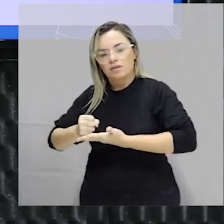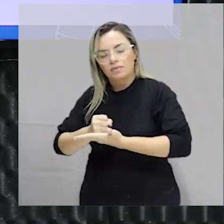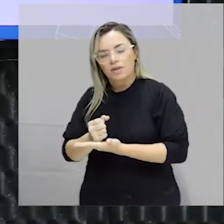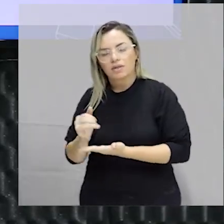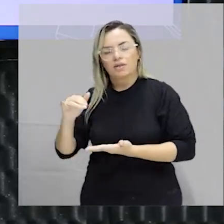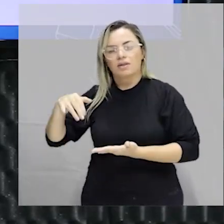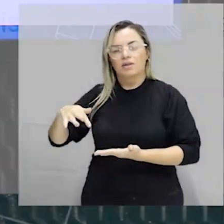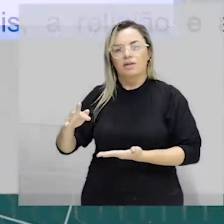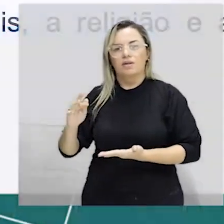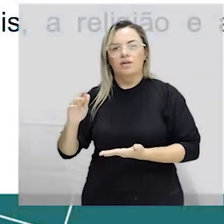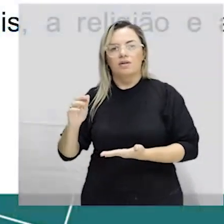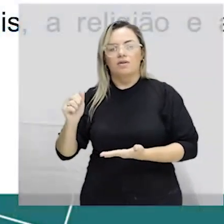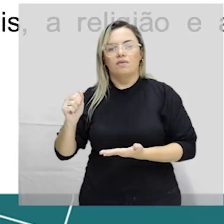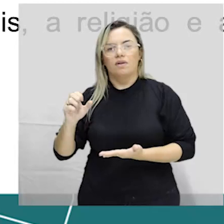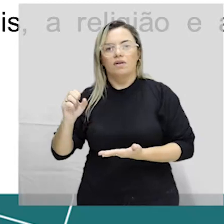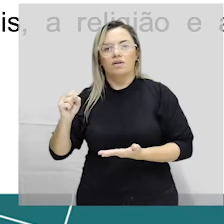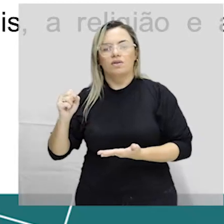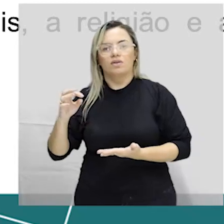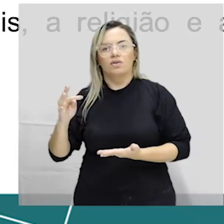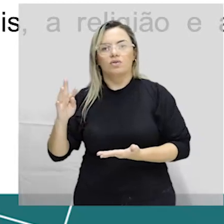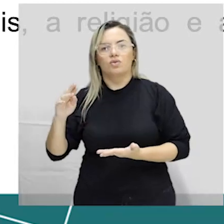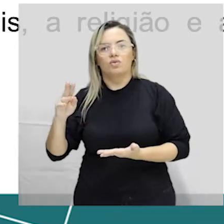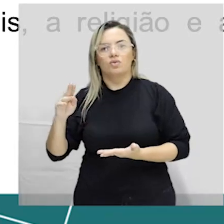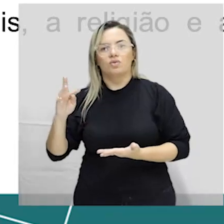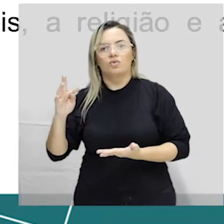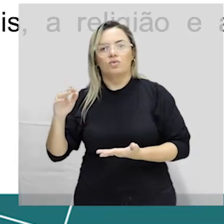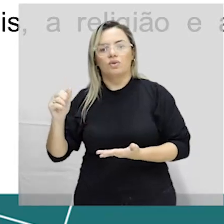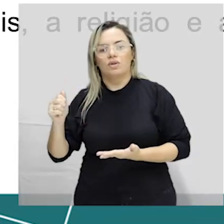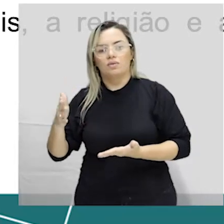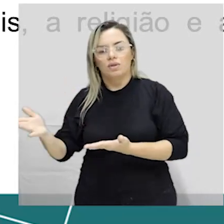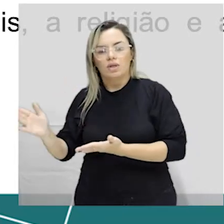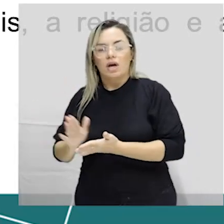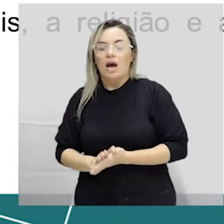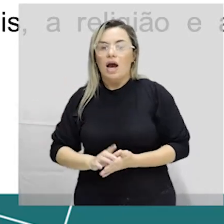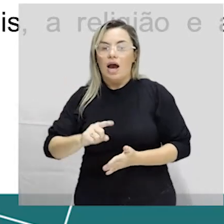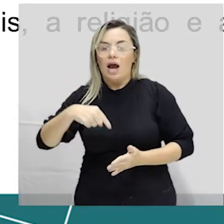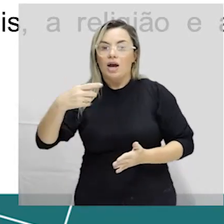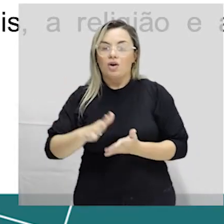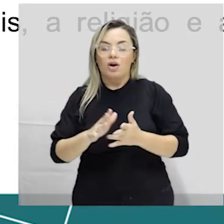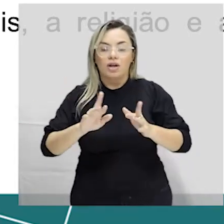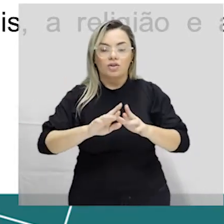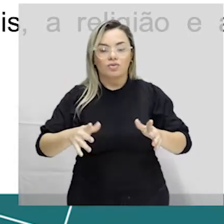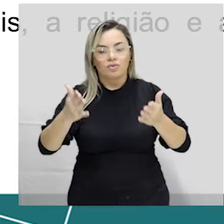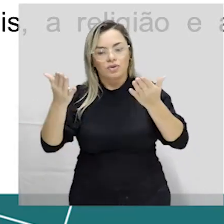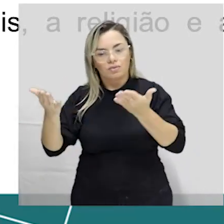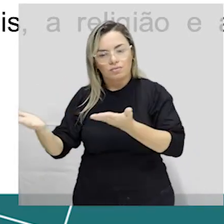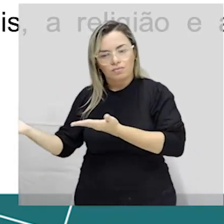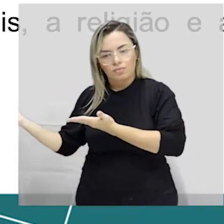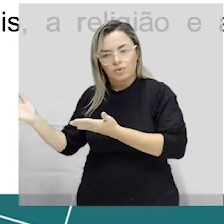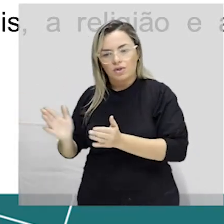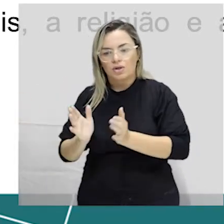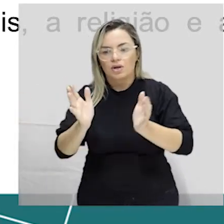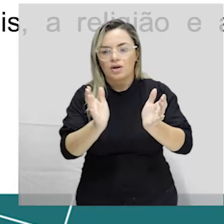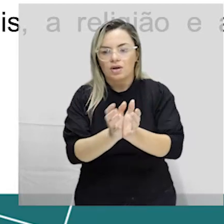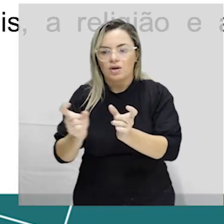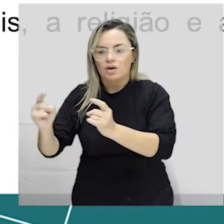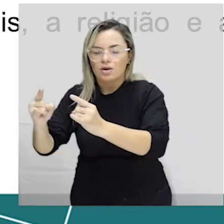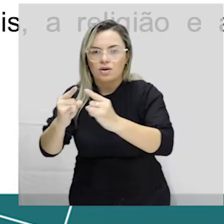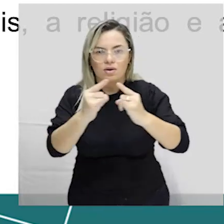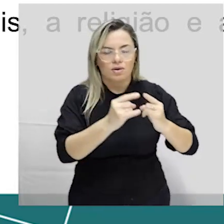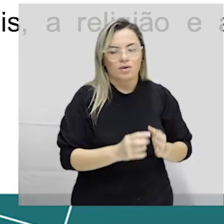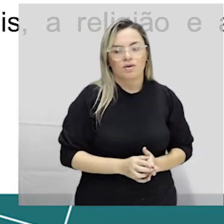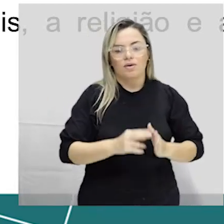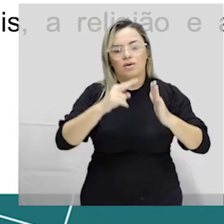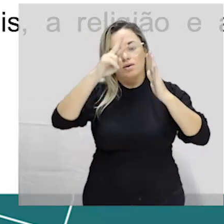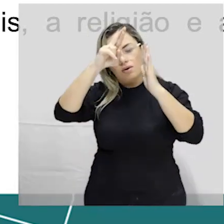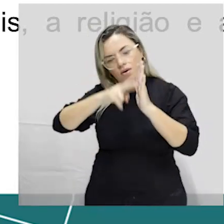disso. Já a superestrutura é o conjunto de instituições e normas que mantém